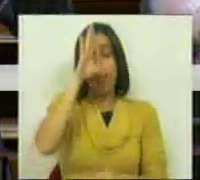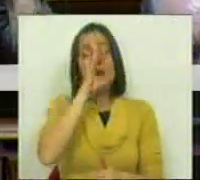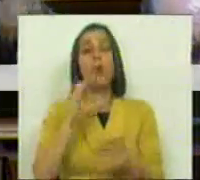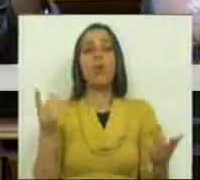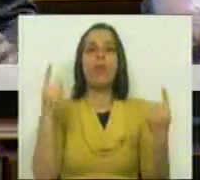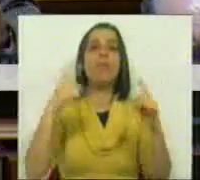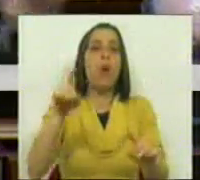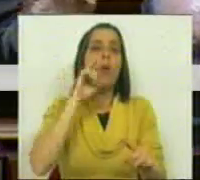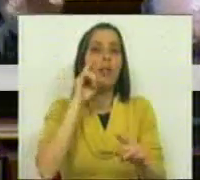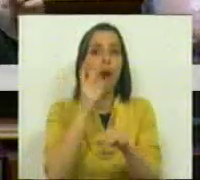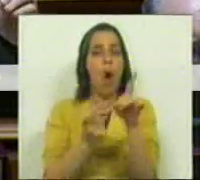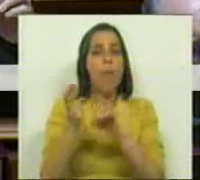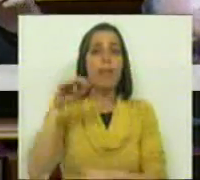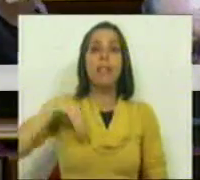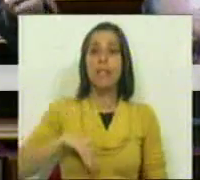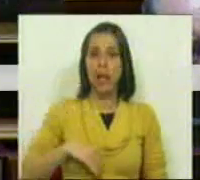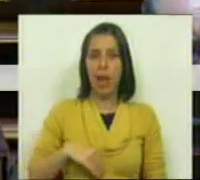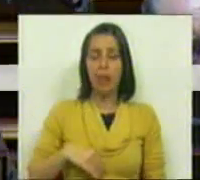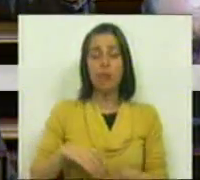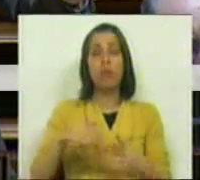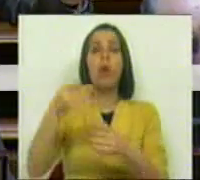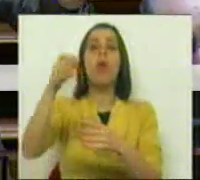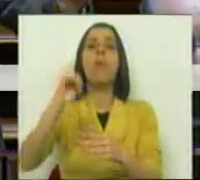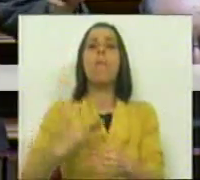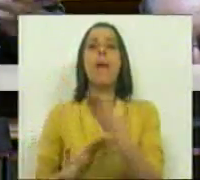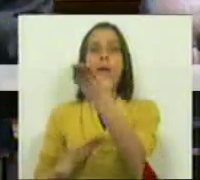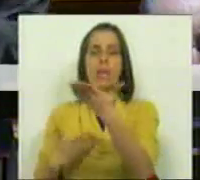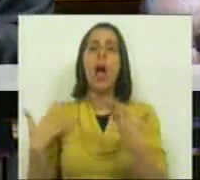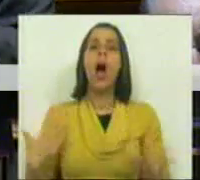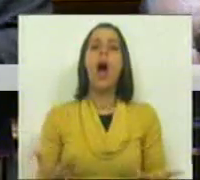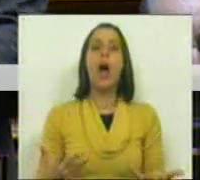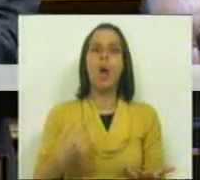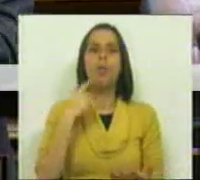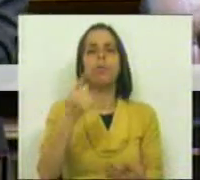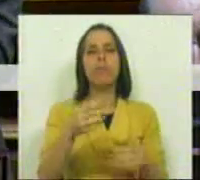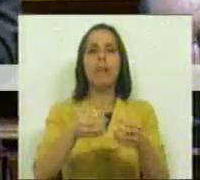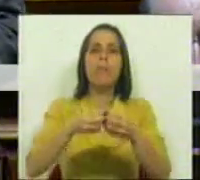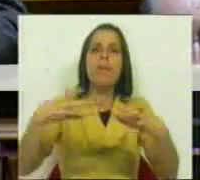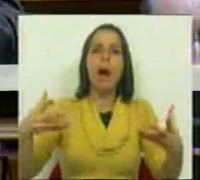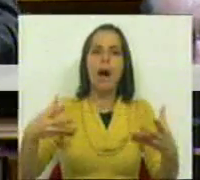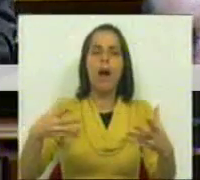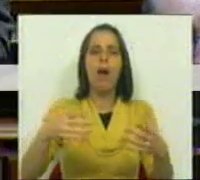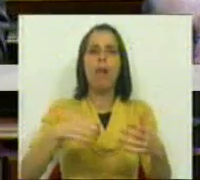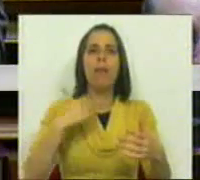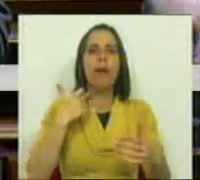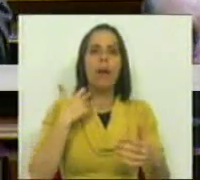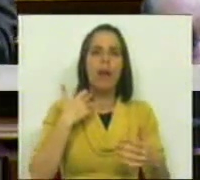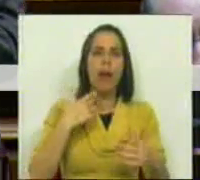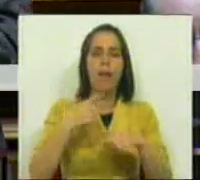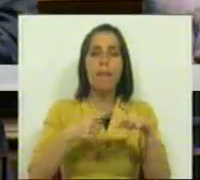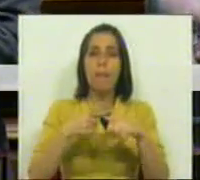Governo só defendeu o aumento de salários. Temos um PSD que agora fala de crescimento e das pequenas e